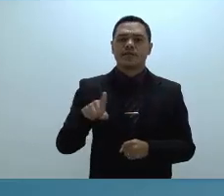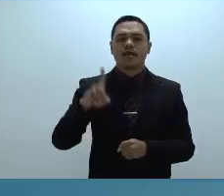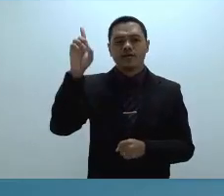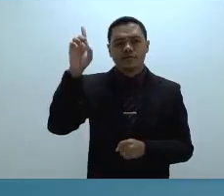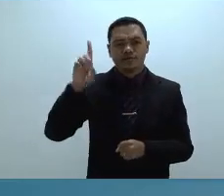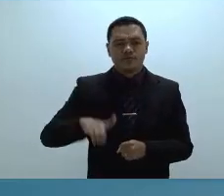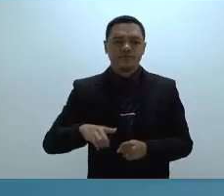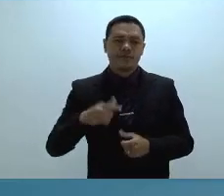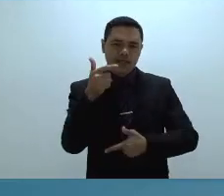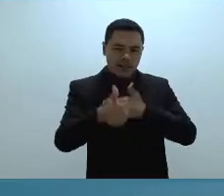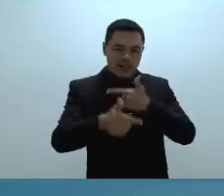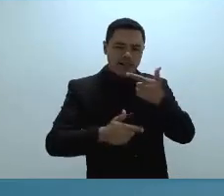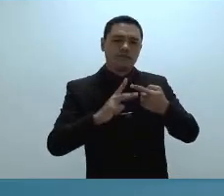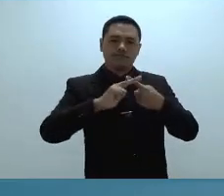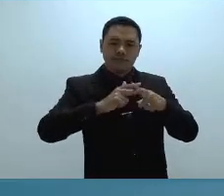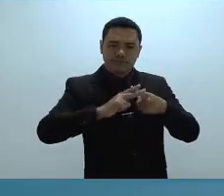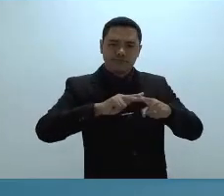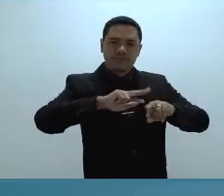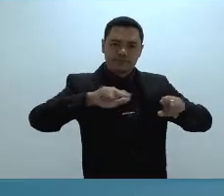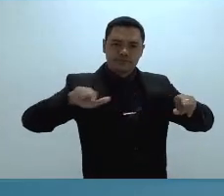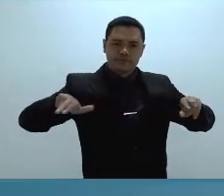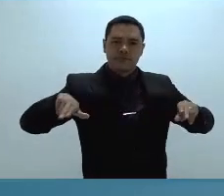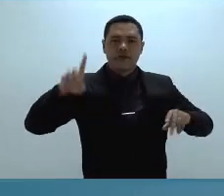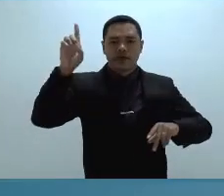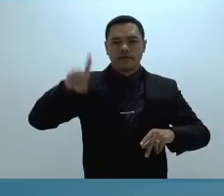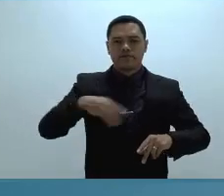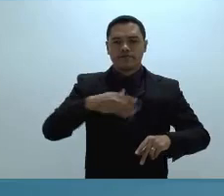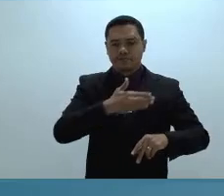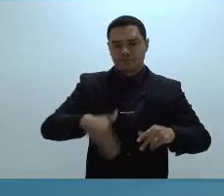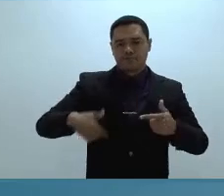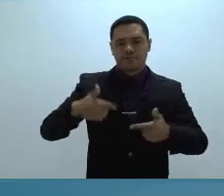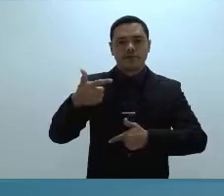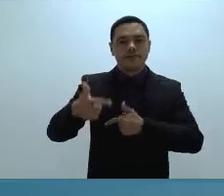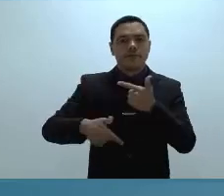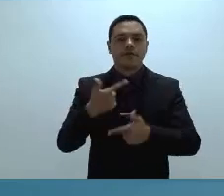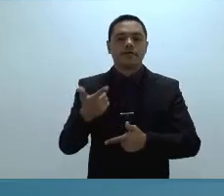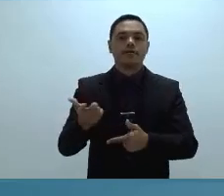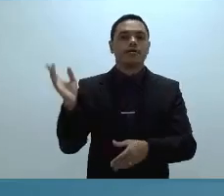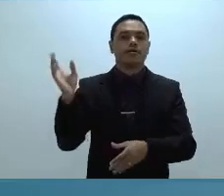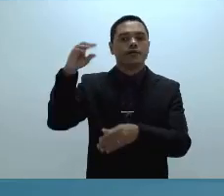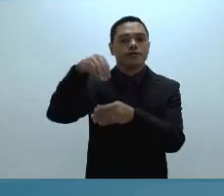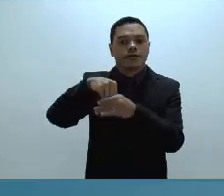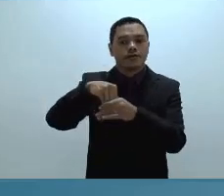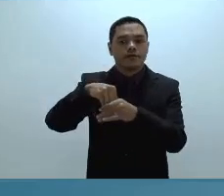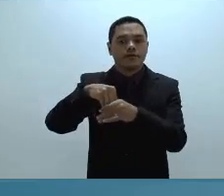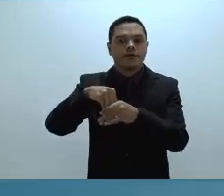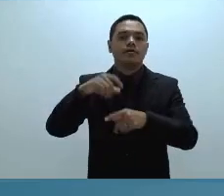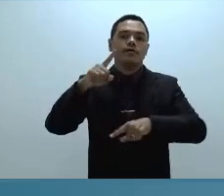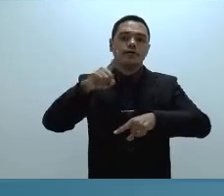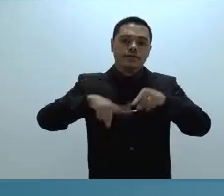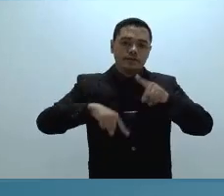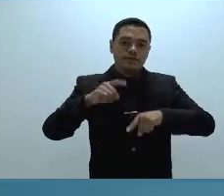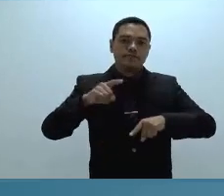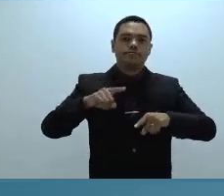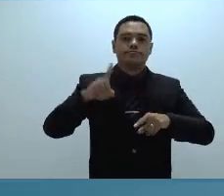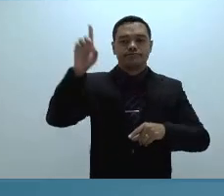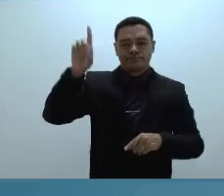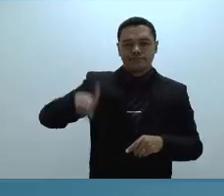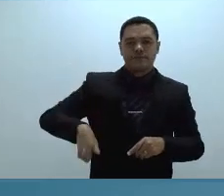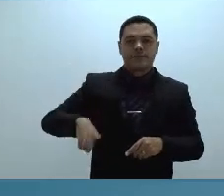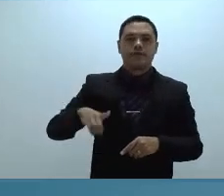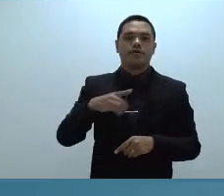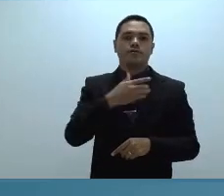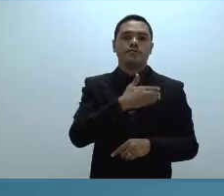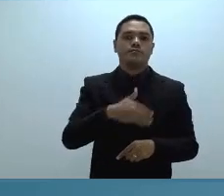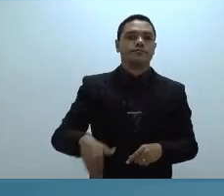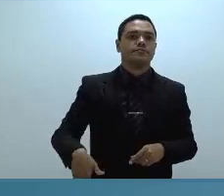de serviço público por parte da concessionária integra o rol de matéria de direito público. Se não, vejamos,